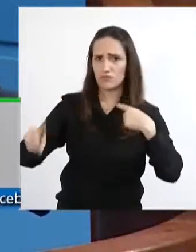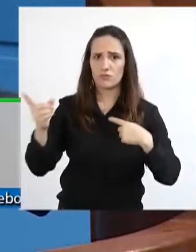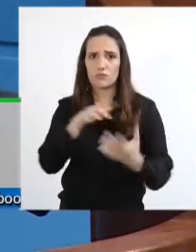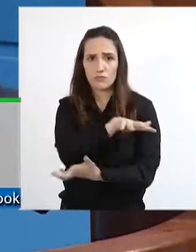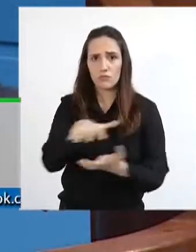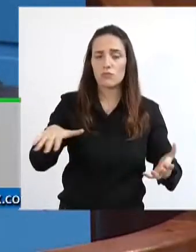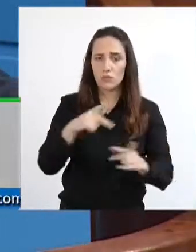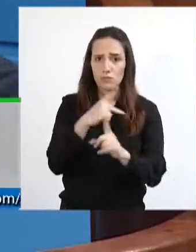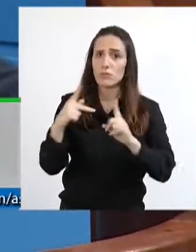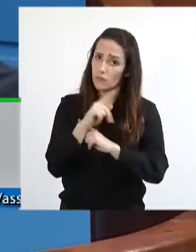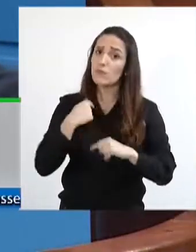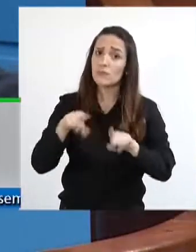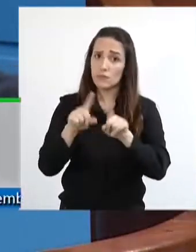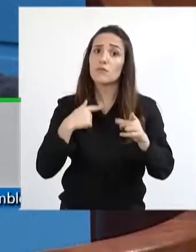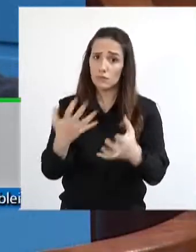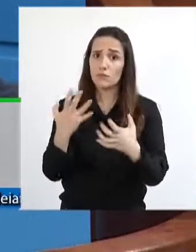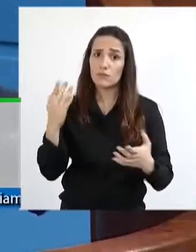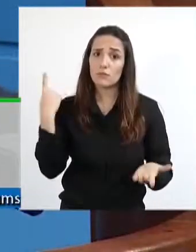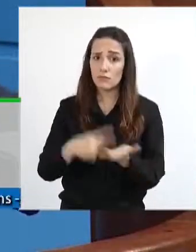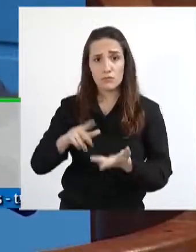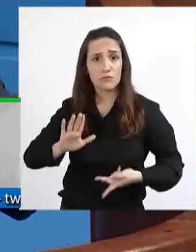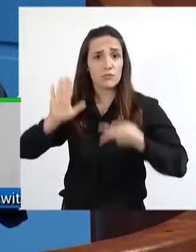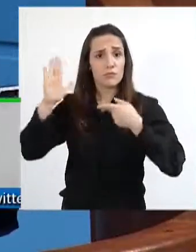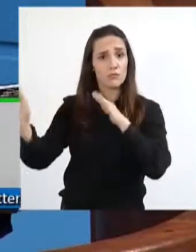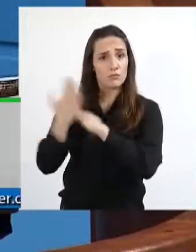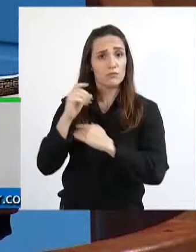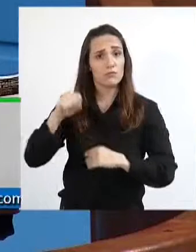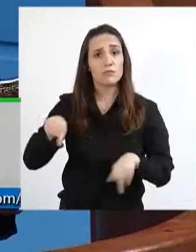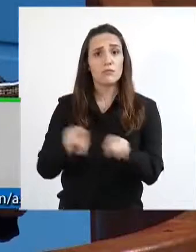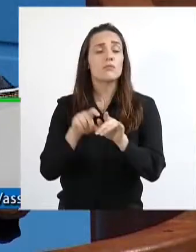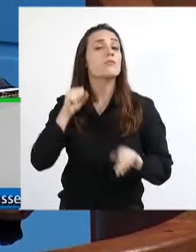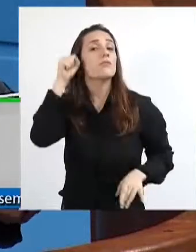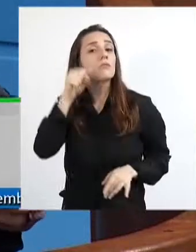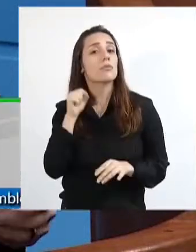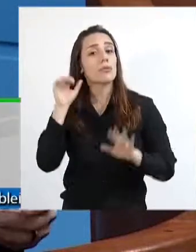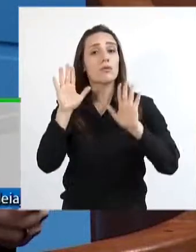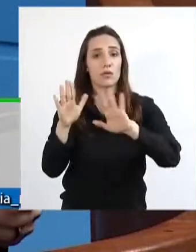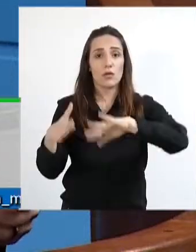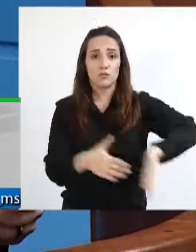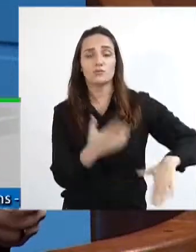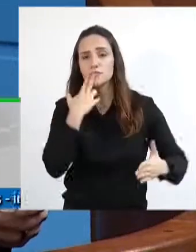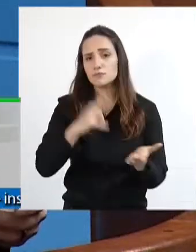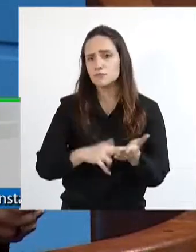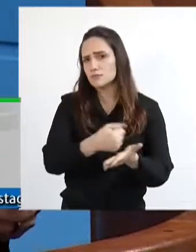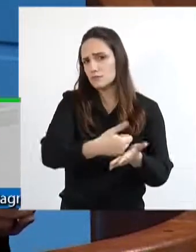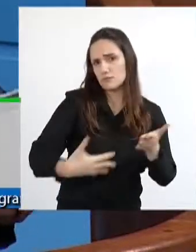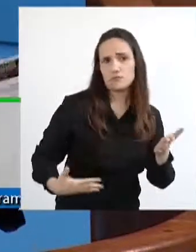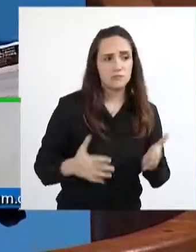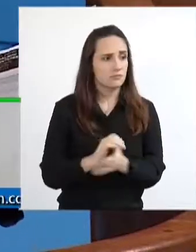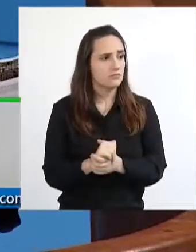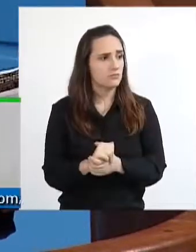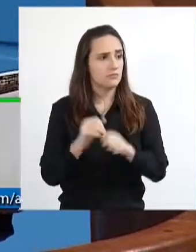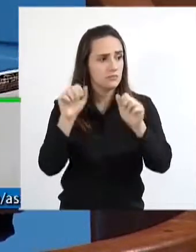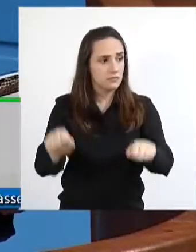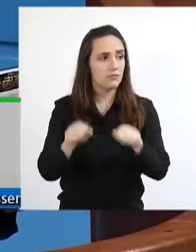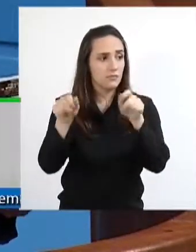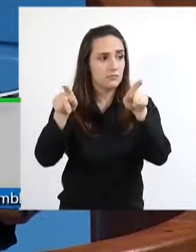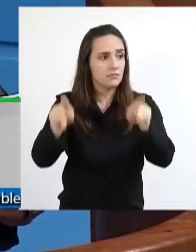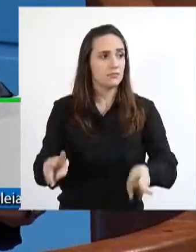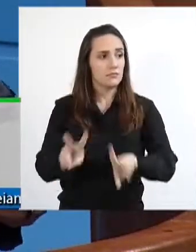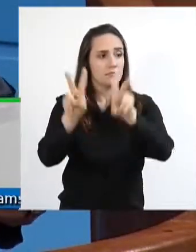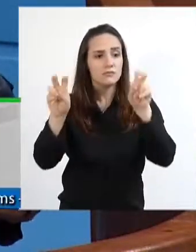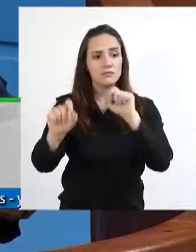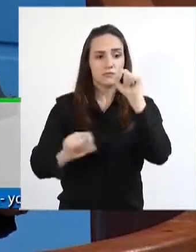esse compromisso. E os senadores, né? Então, a carta que foi aprovada na audiência pública ontem